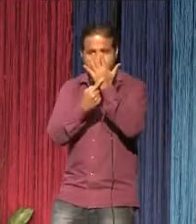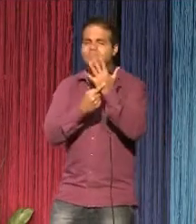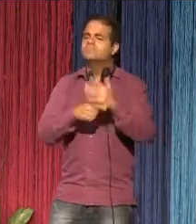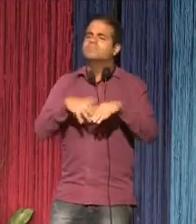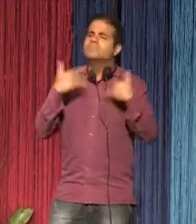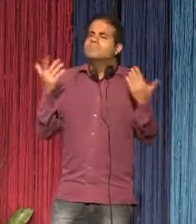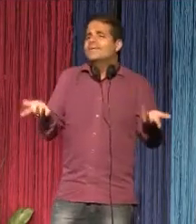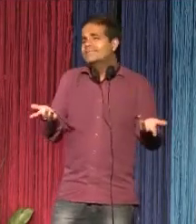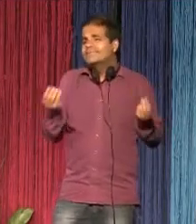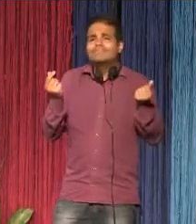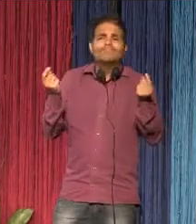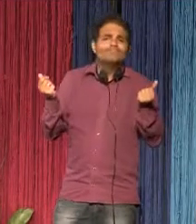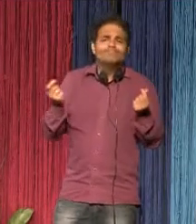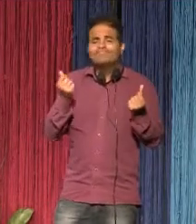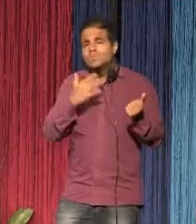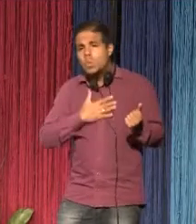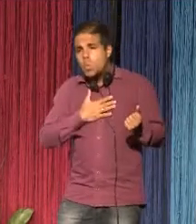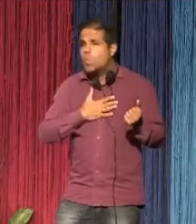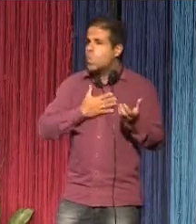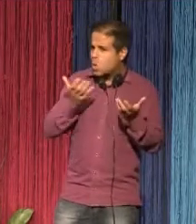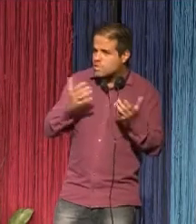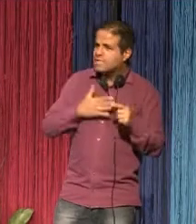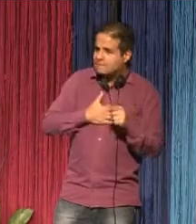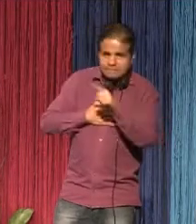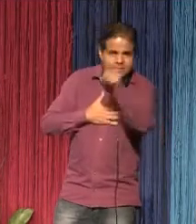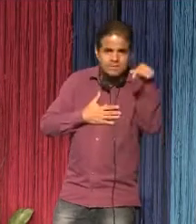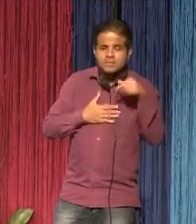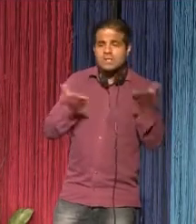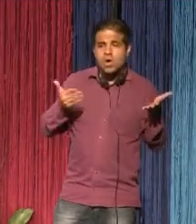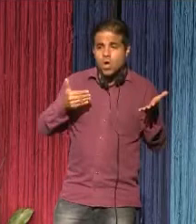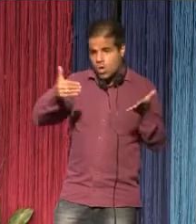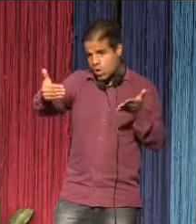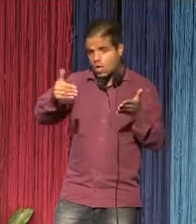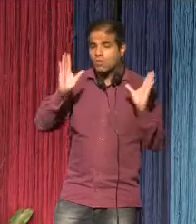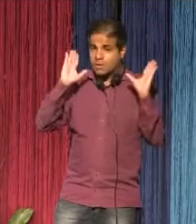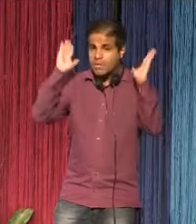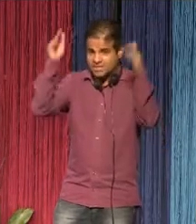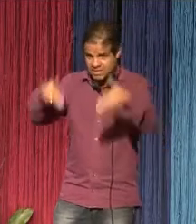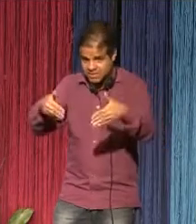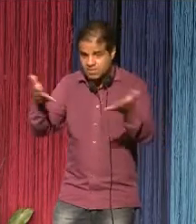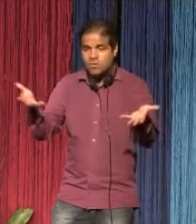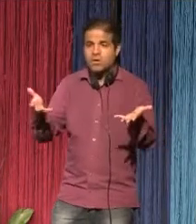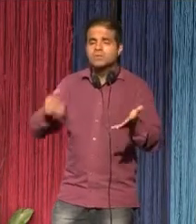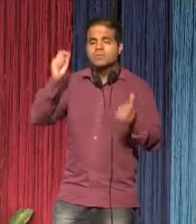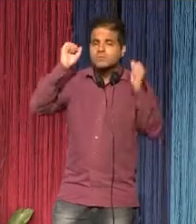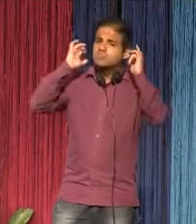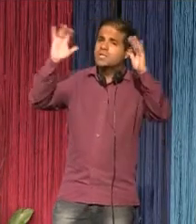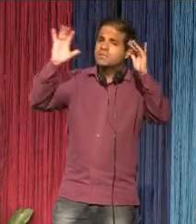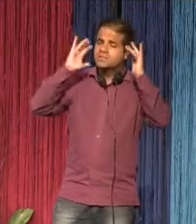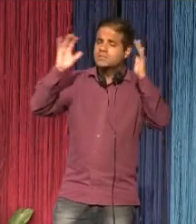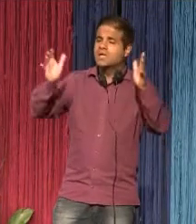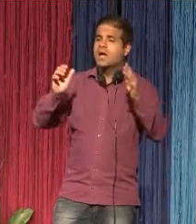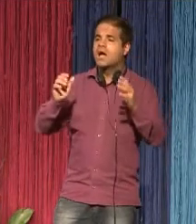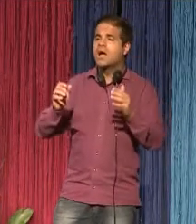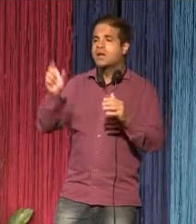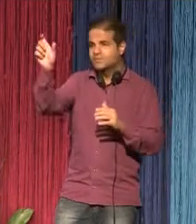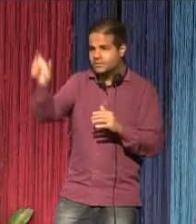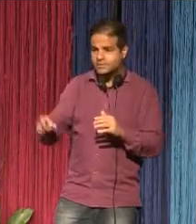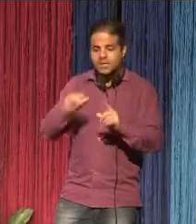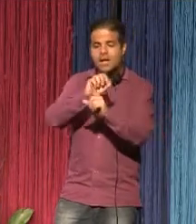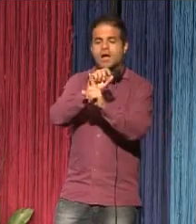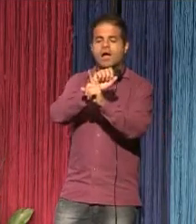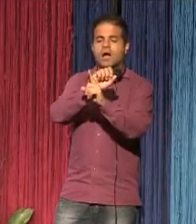mas eu gostaria também, e isso vai ser a parte que eu vou dar mais ênfase aqui, é pensar, até em homenagem ao